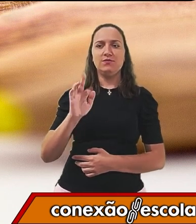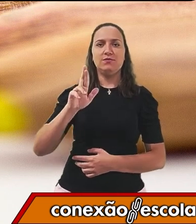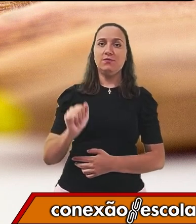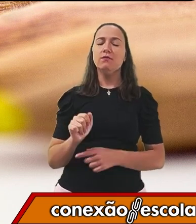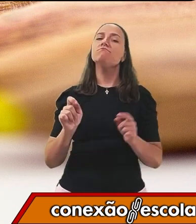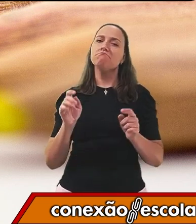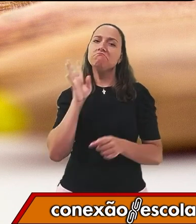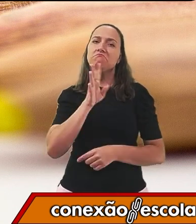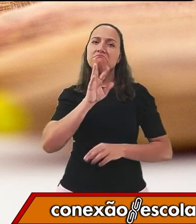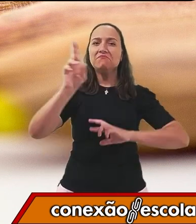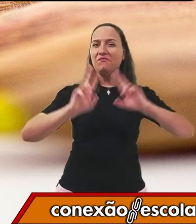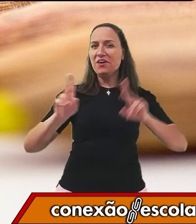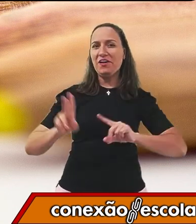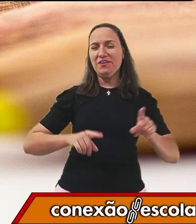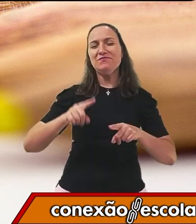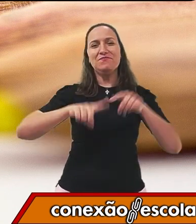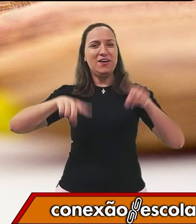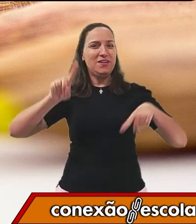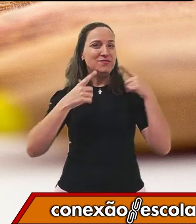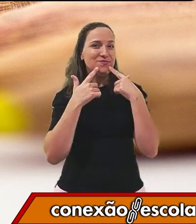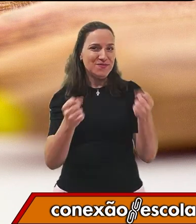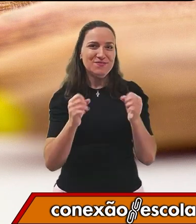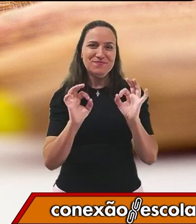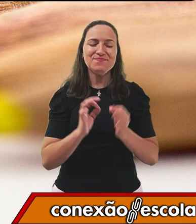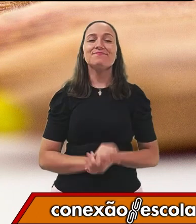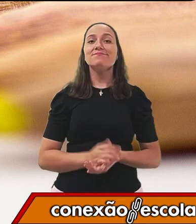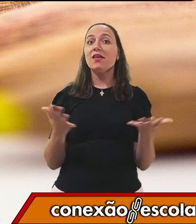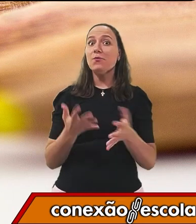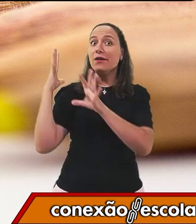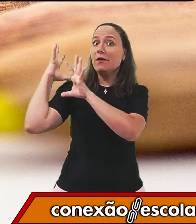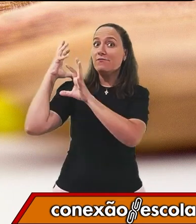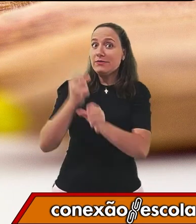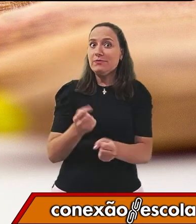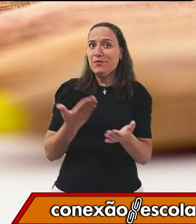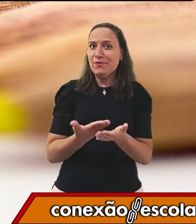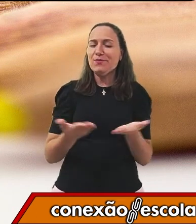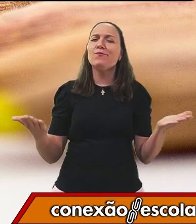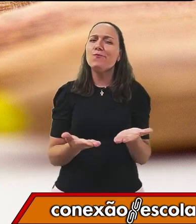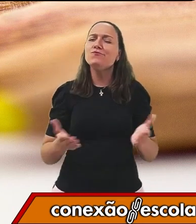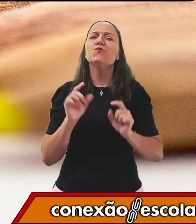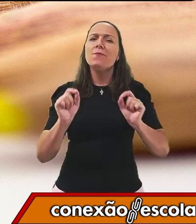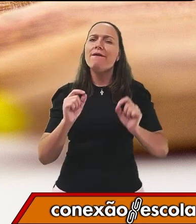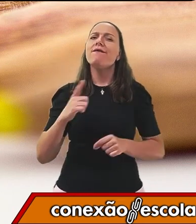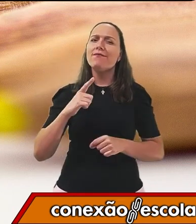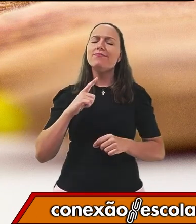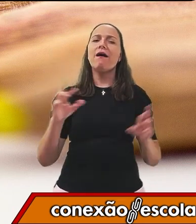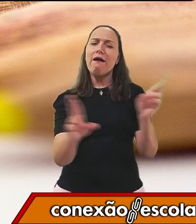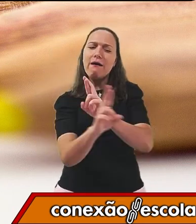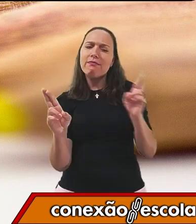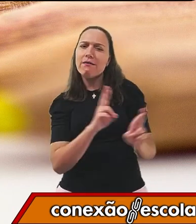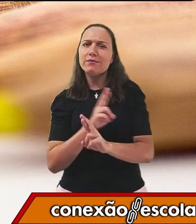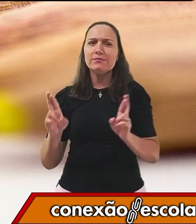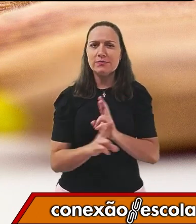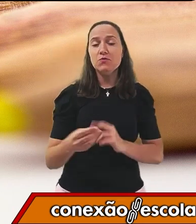garotada, chegamos à nossa revisão da aula de hoje e vimos que há uma cadeia de relações entre os seres vivos e não vivos,